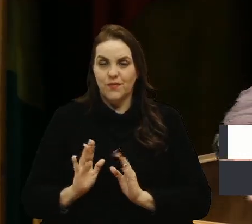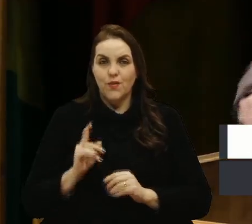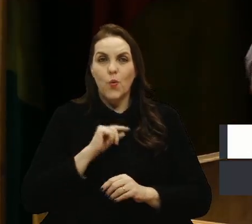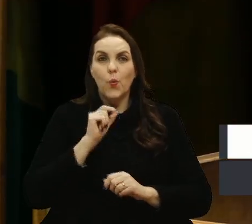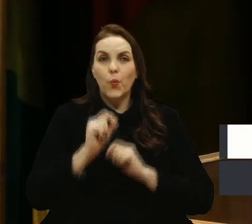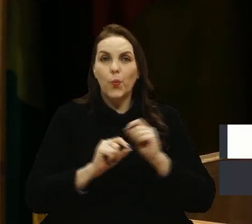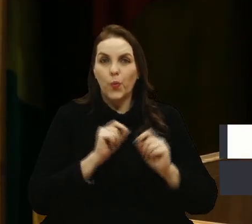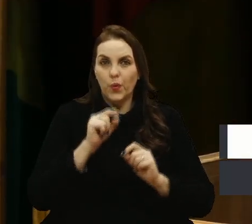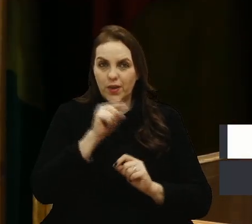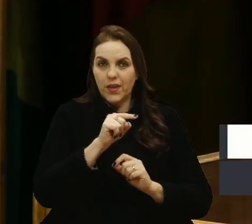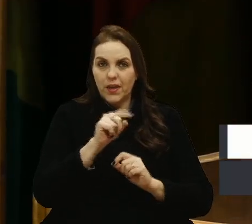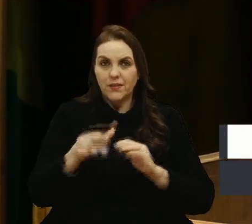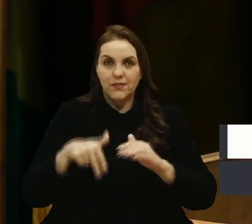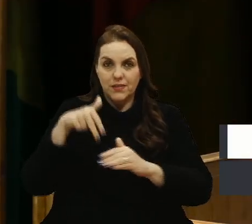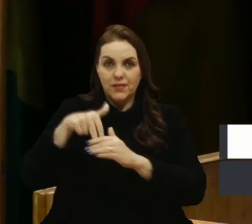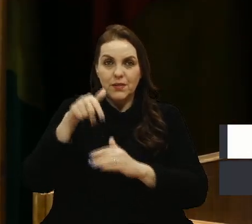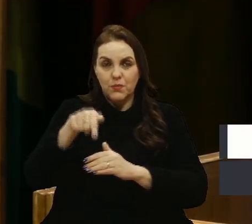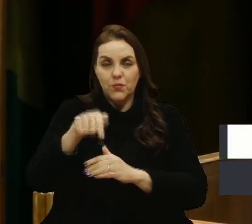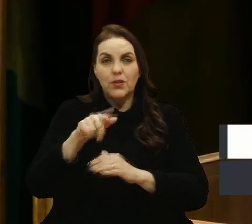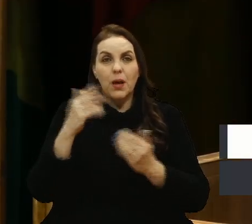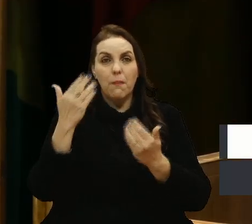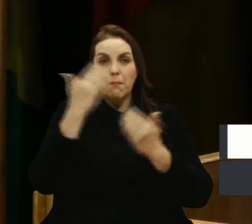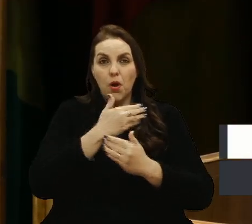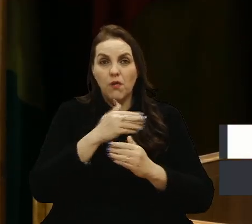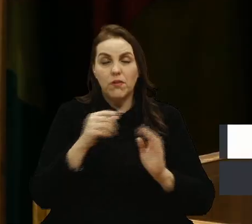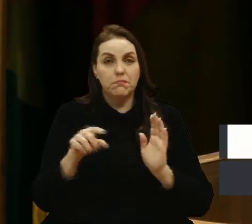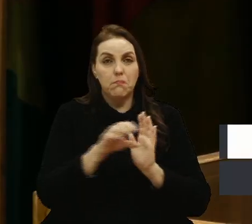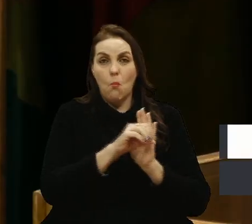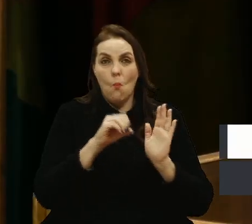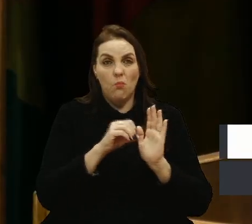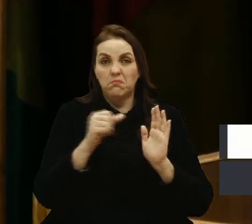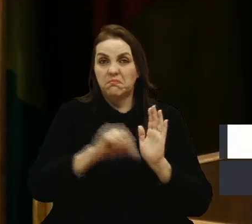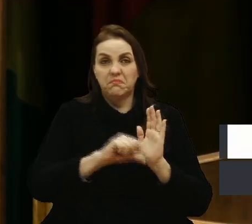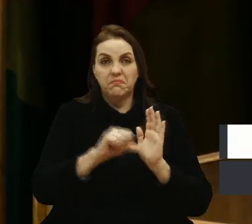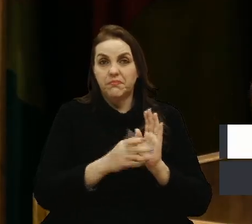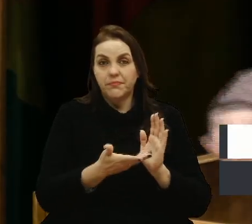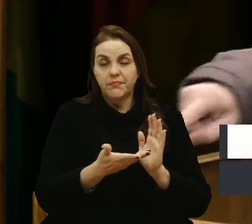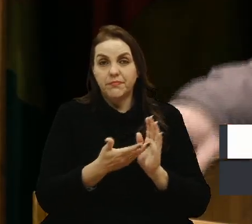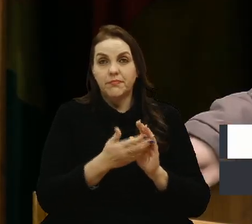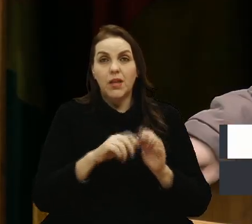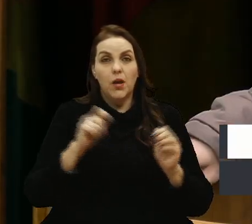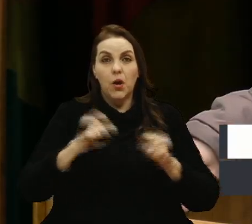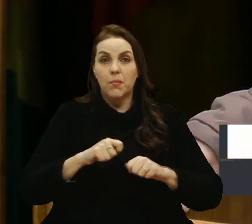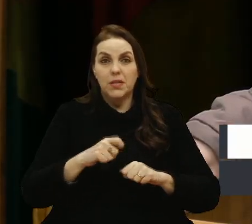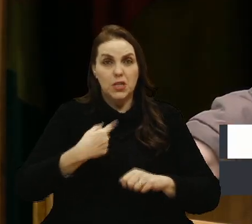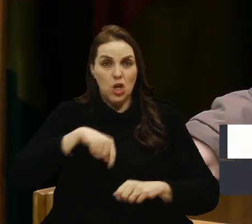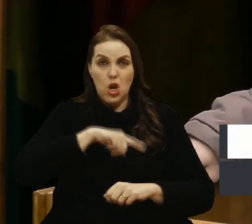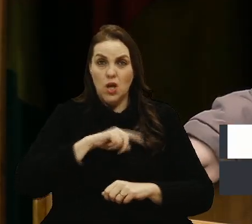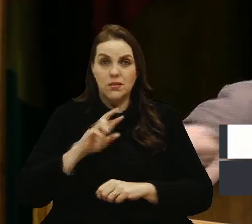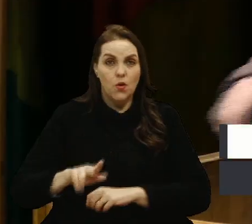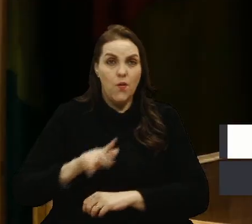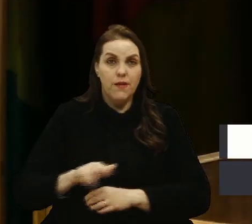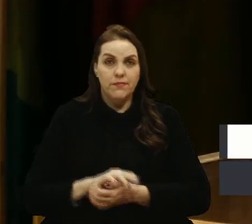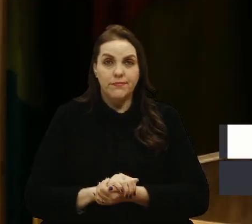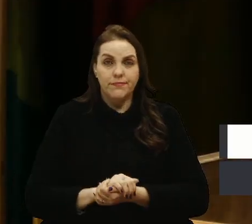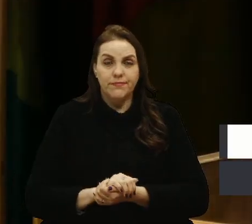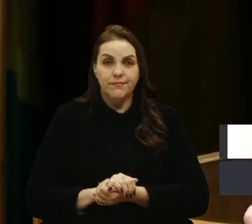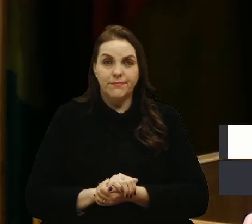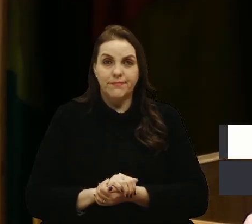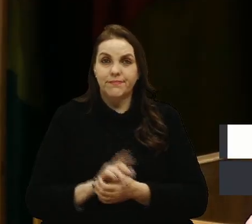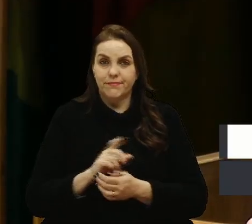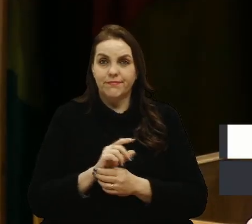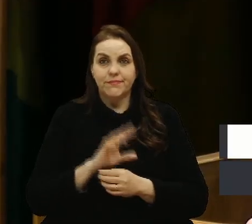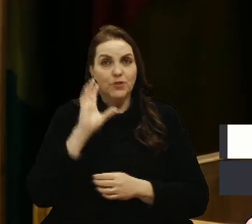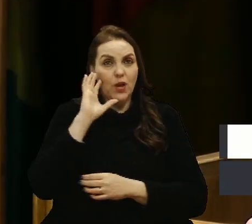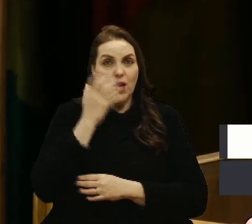pela defesa dessa tribuna é que a prova é nula e que a competência não é nossa. E não que o fato não